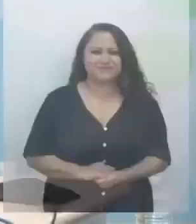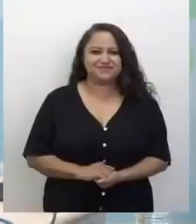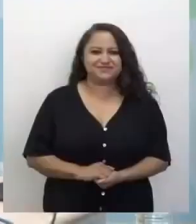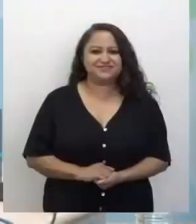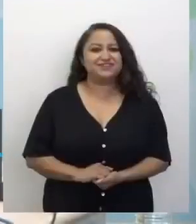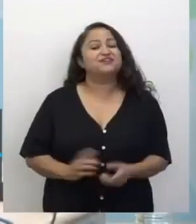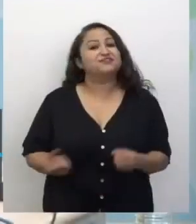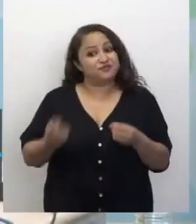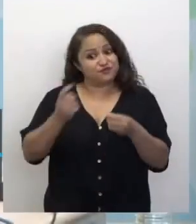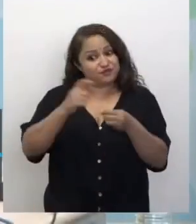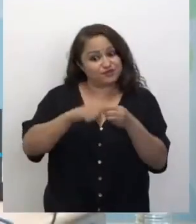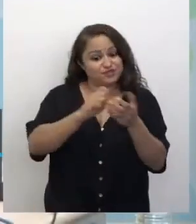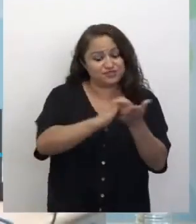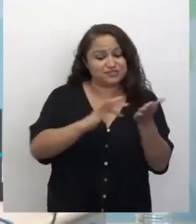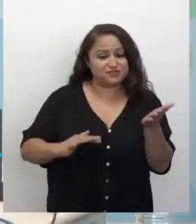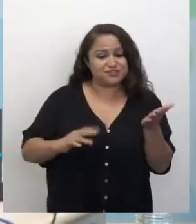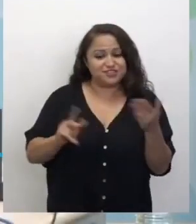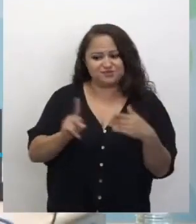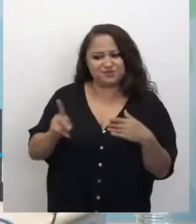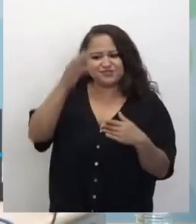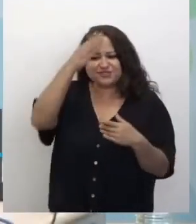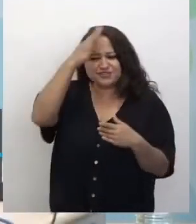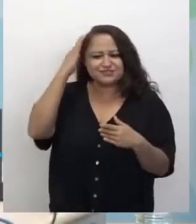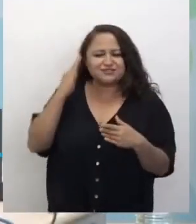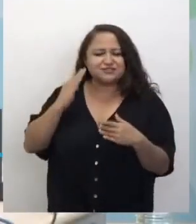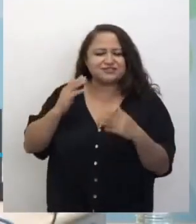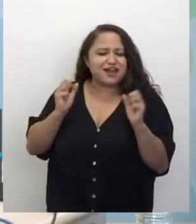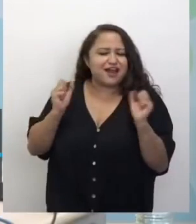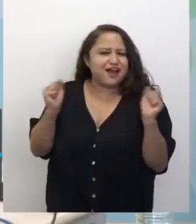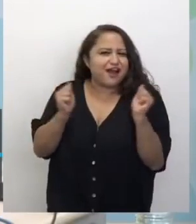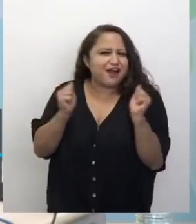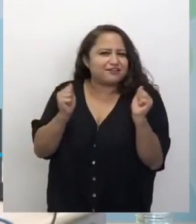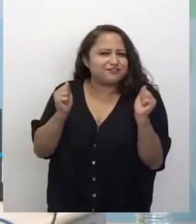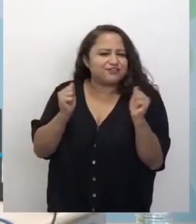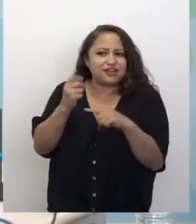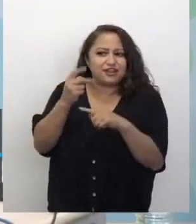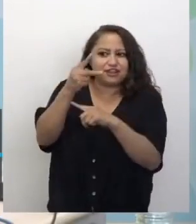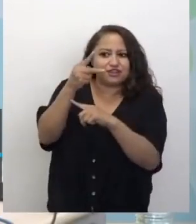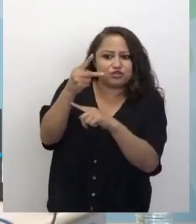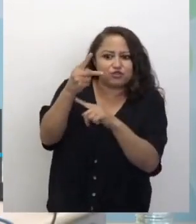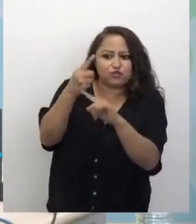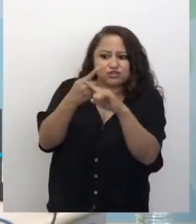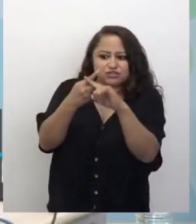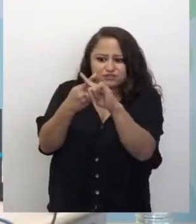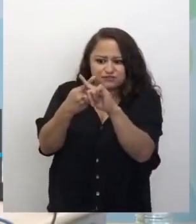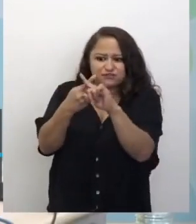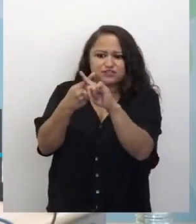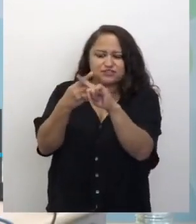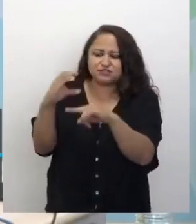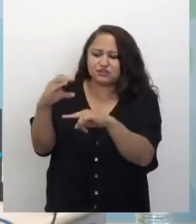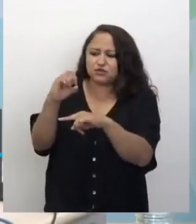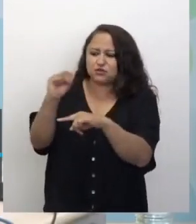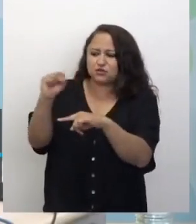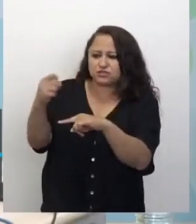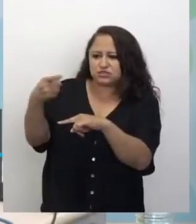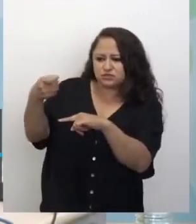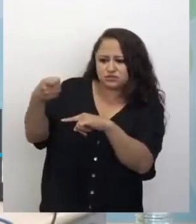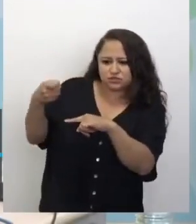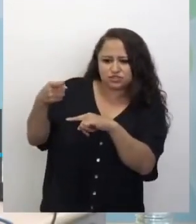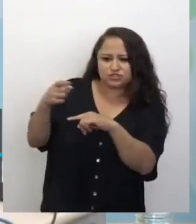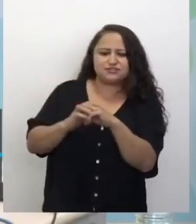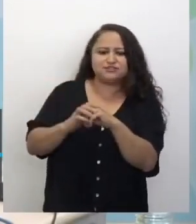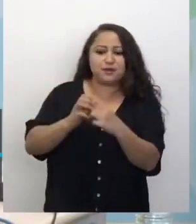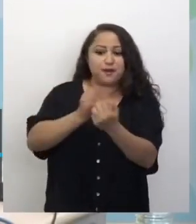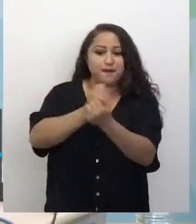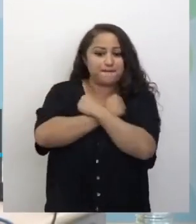Olha, voltamos à atividade, professor Inês, eu adorei. Eles colocaram lá 2 vezes cosseno de x. Estão espertos, muito bom. Então, um abraço aí para